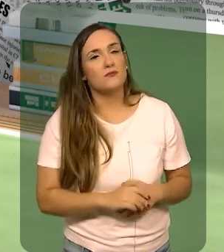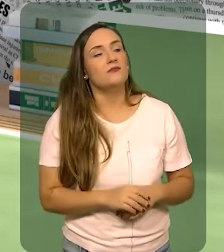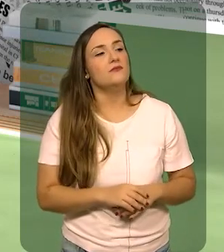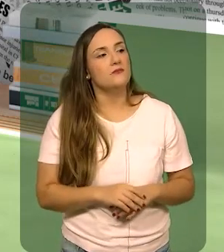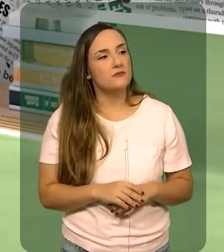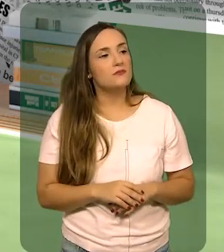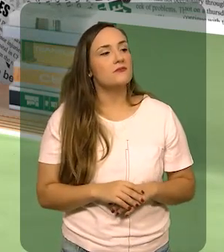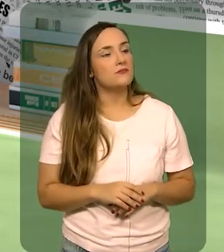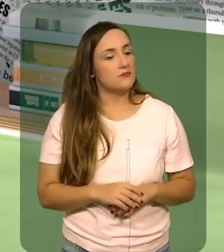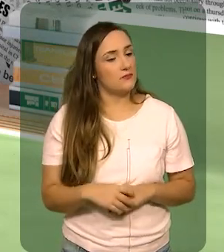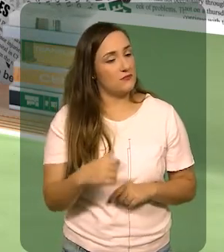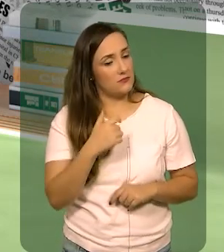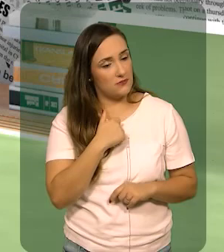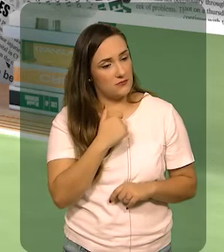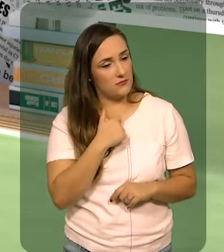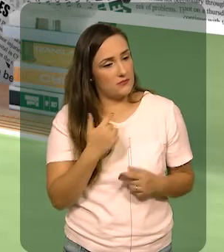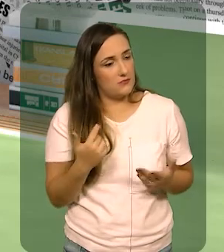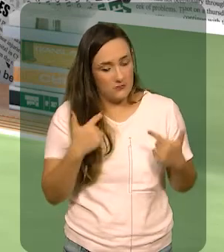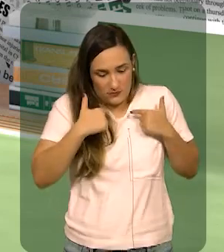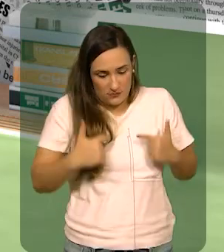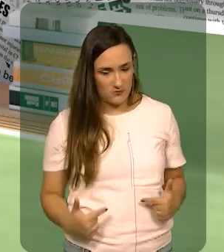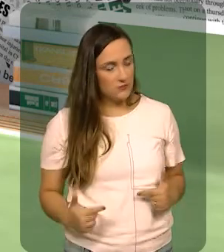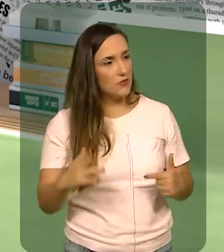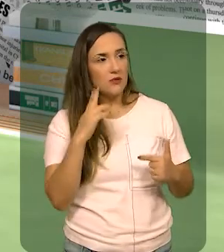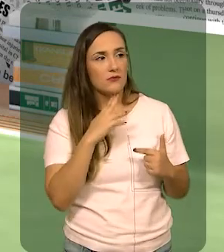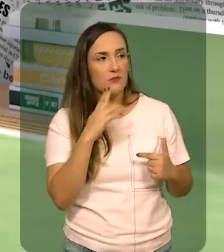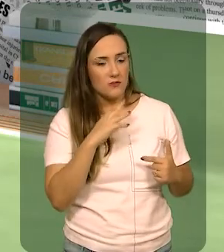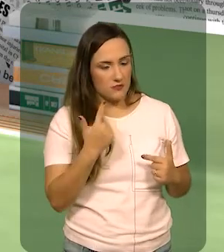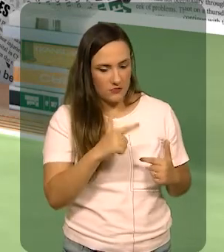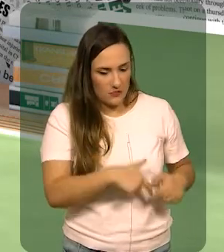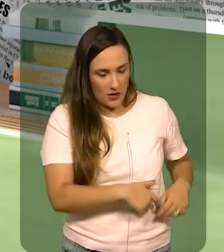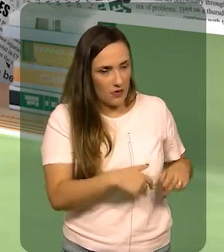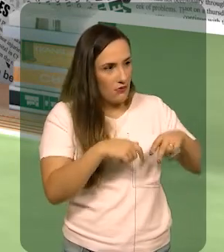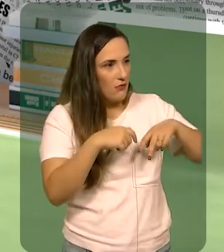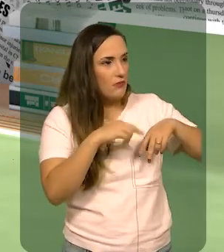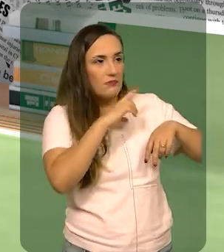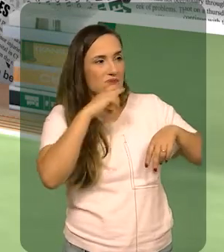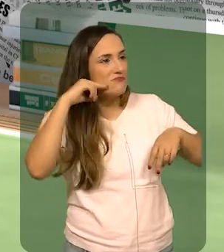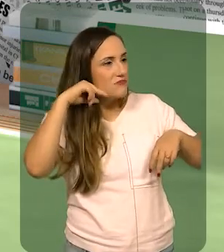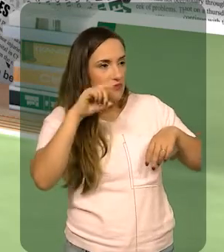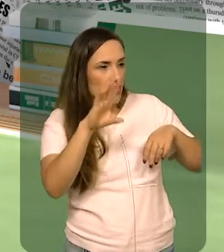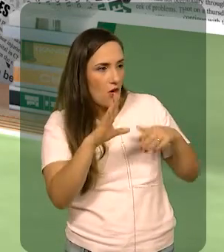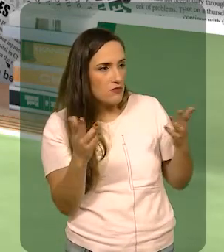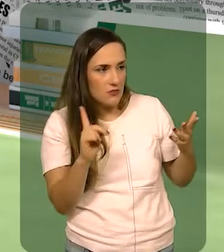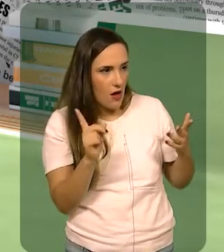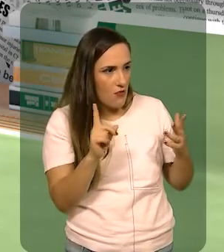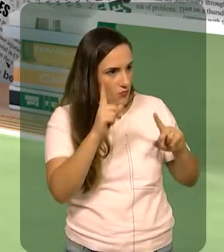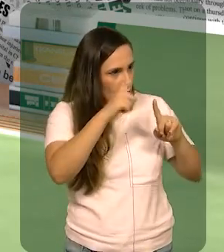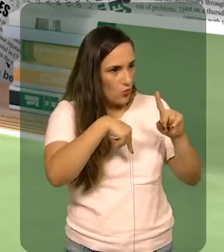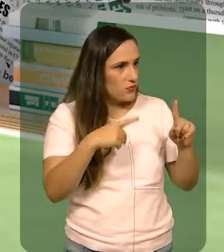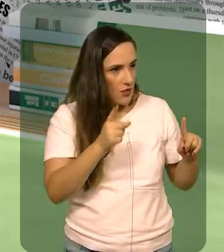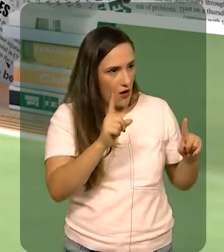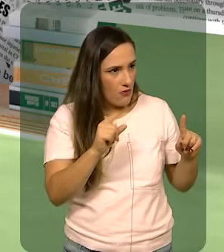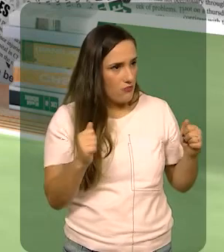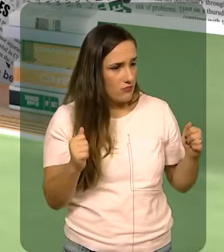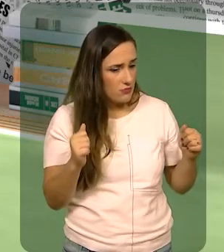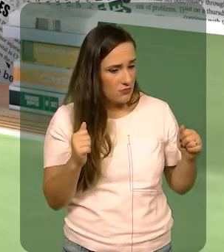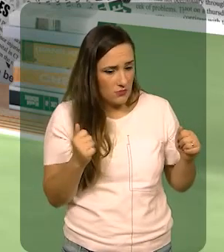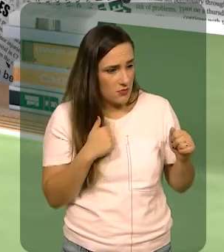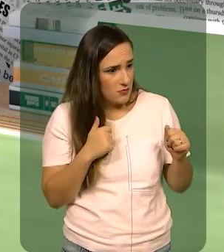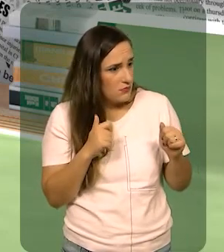livro didático, né? Eu sou indígena, ó como eu estou. Não visto tanguinha, né? Eu sou como você, né? Eu com a